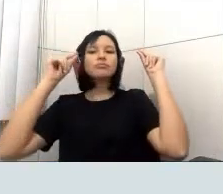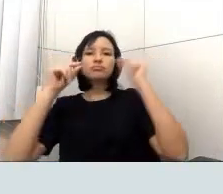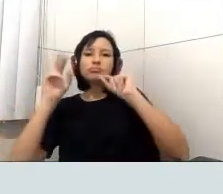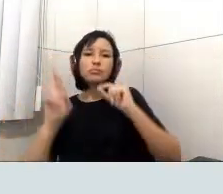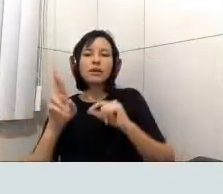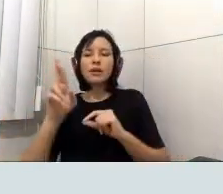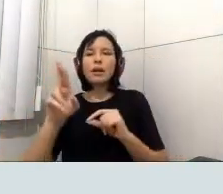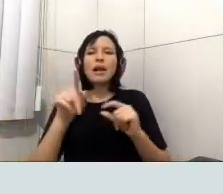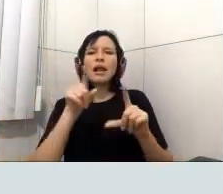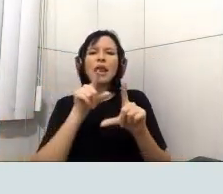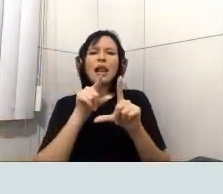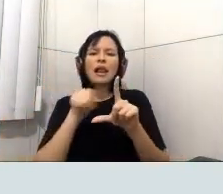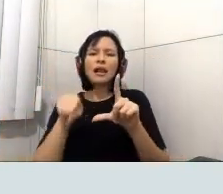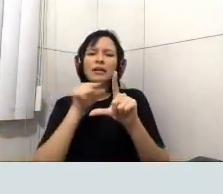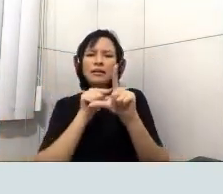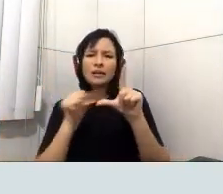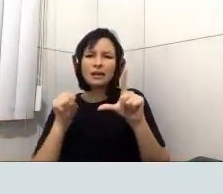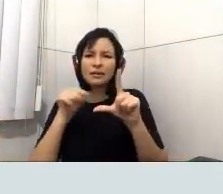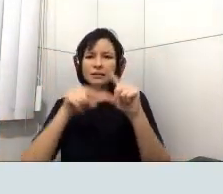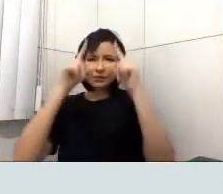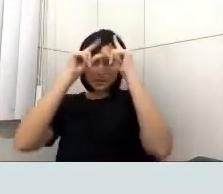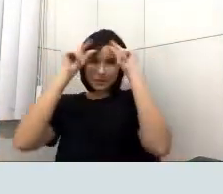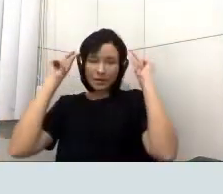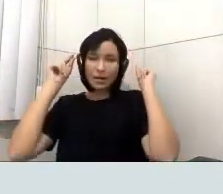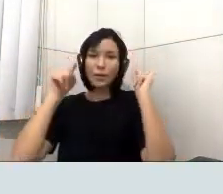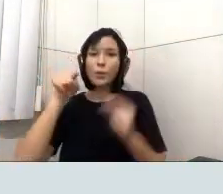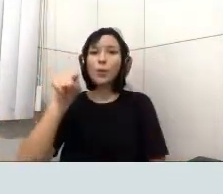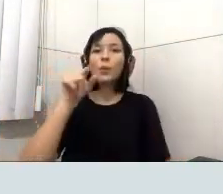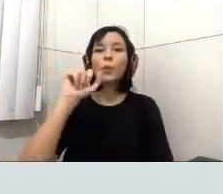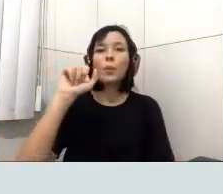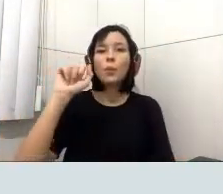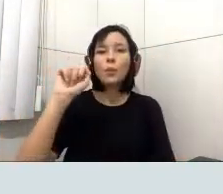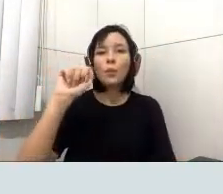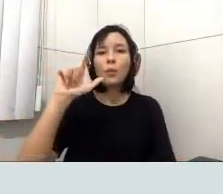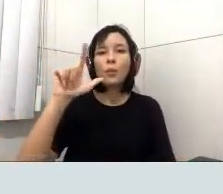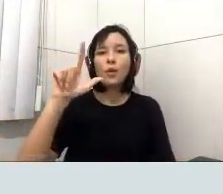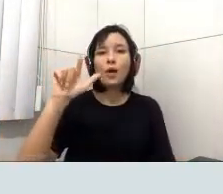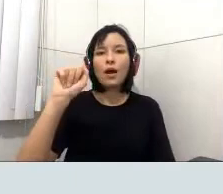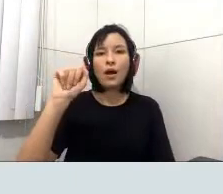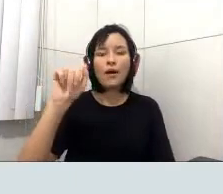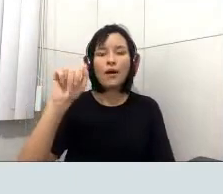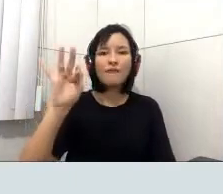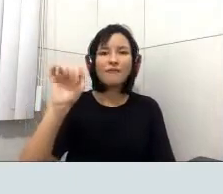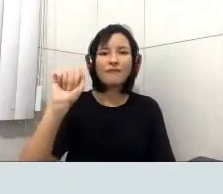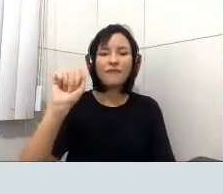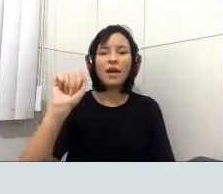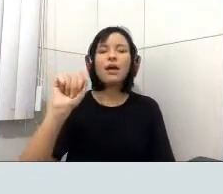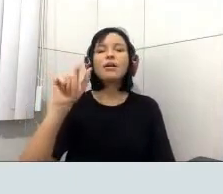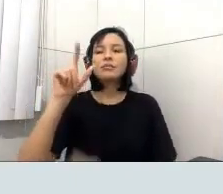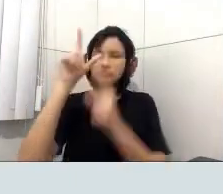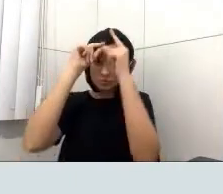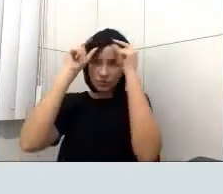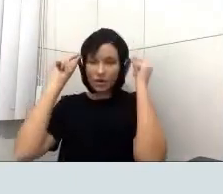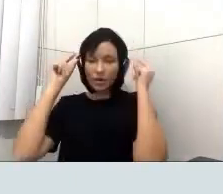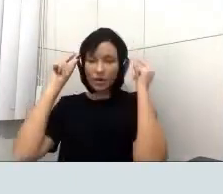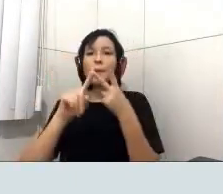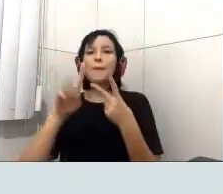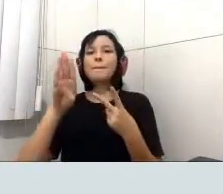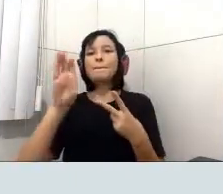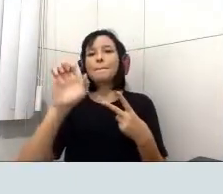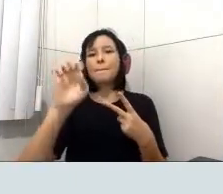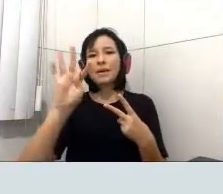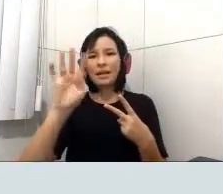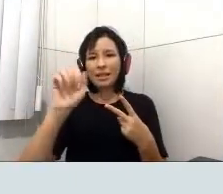letra grega, o alfa. As letras gregas muito conhecidas, é o alfa, o beta, o